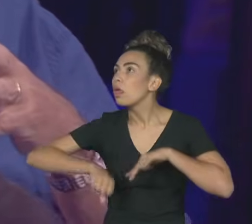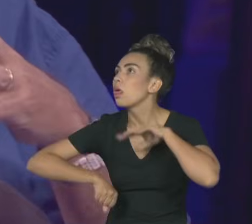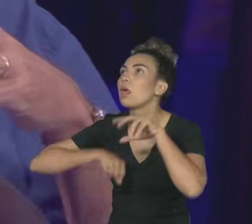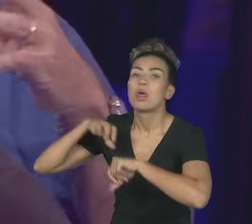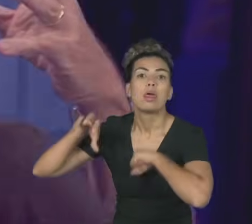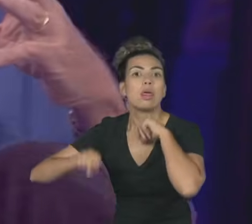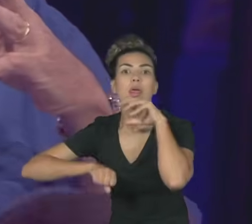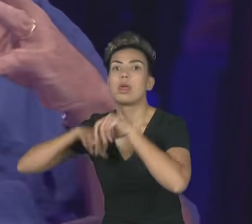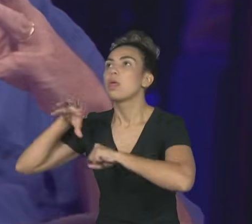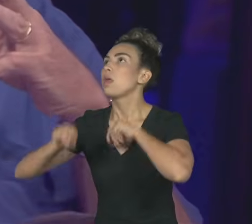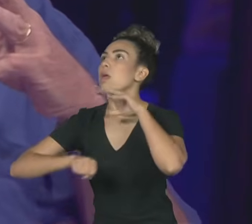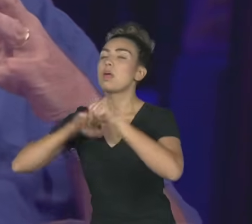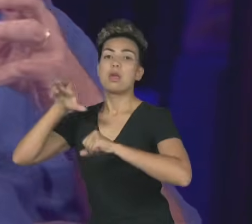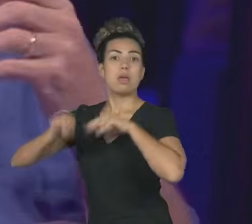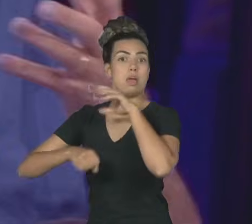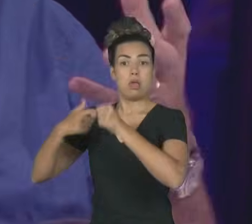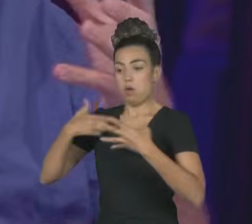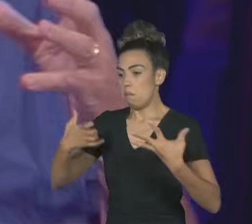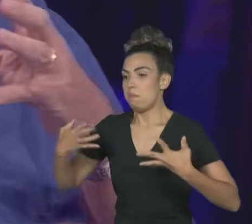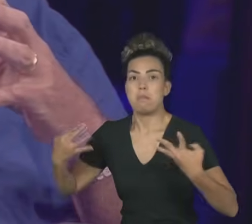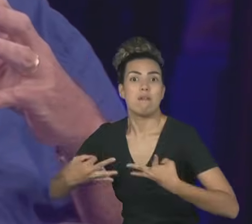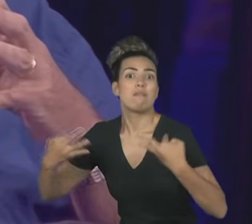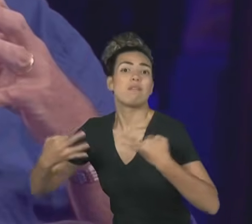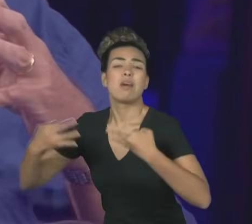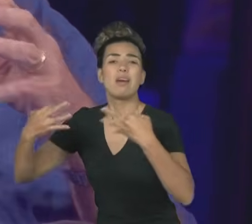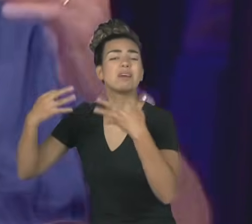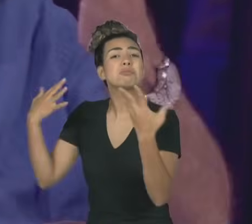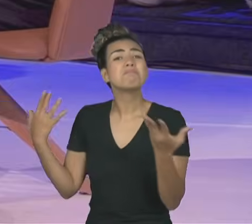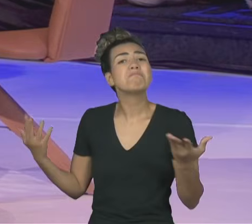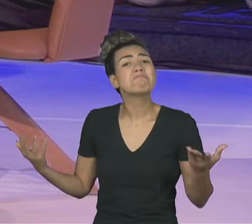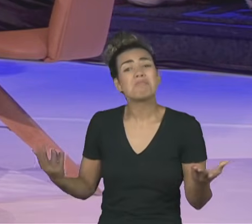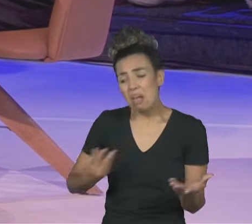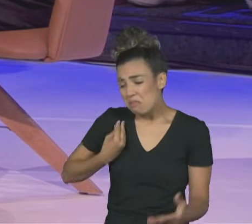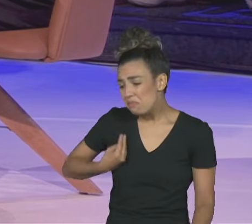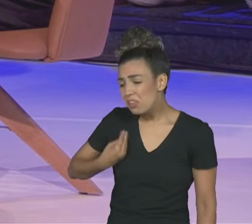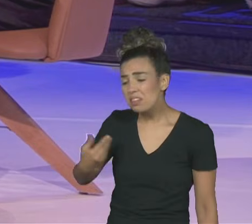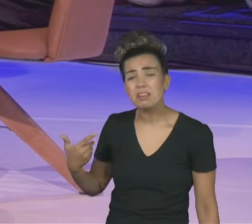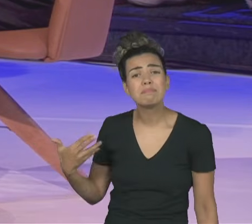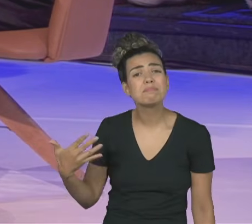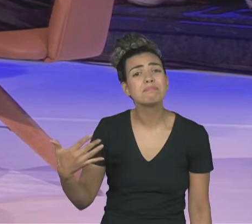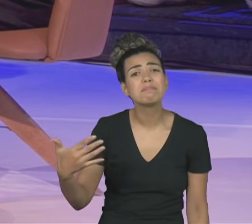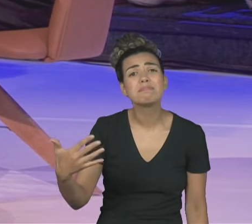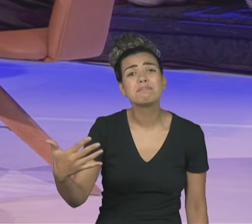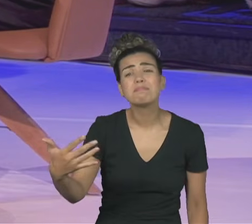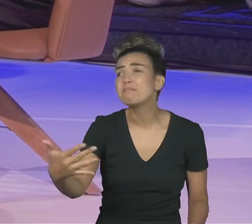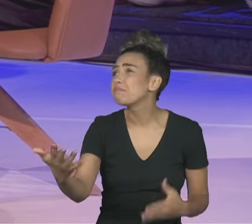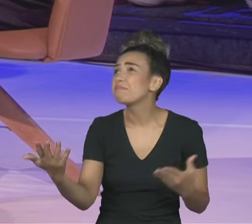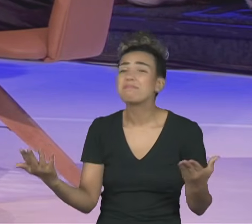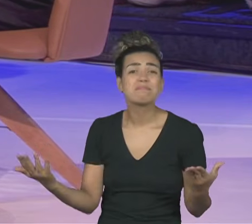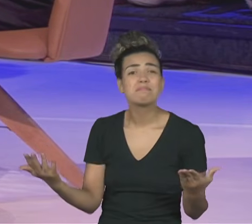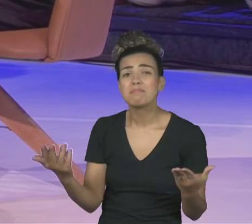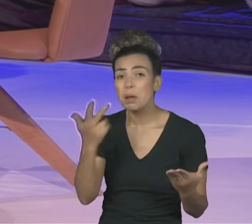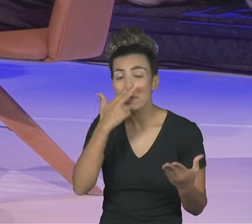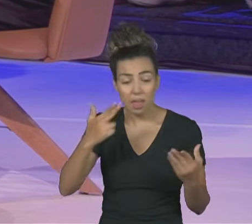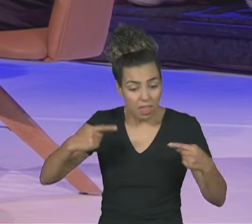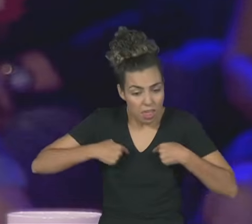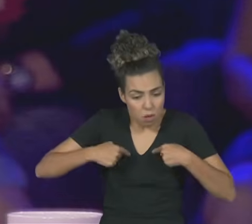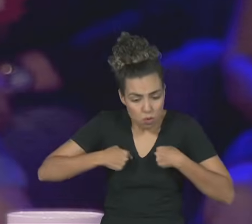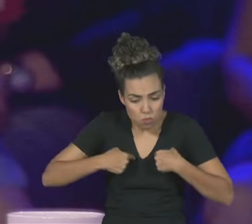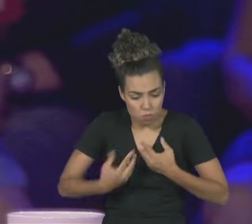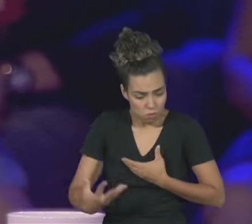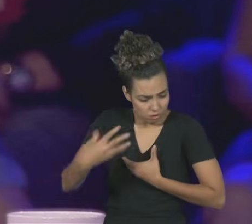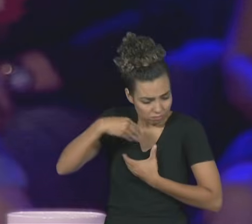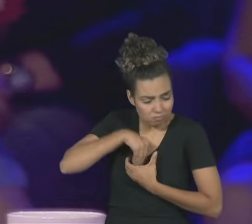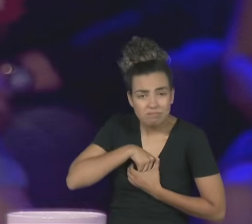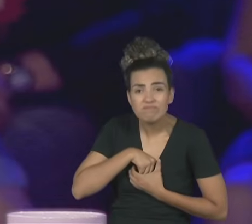dessa esperança, você vai passar a vida um pouco assim abaixo do que você incorporou como sendo